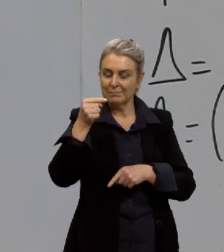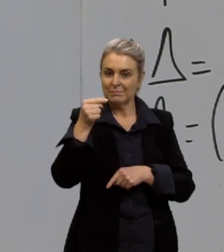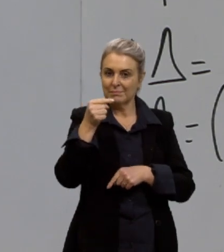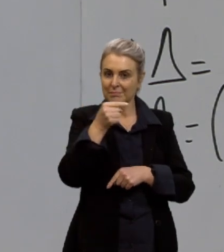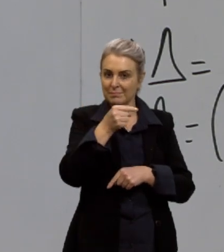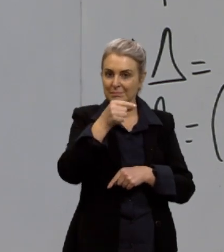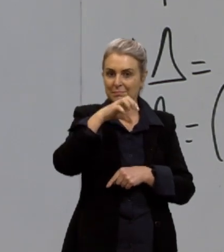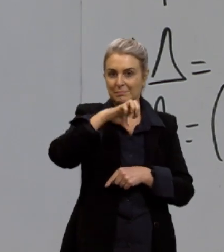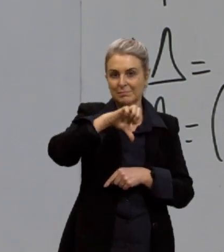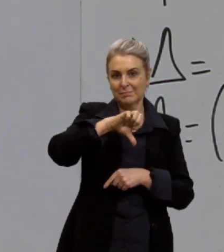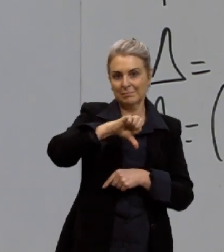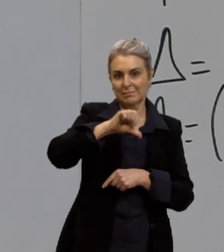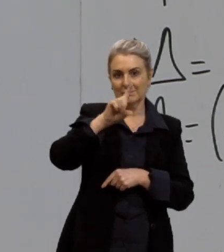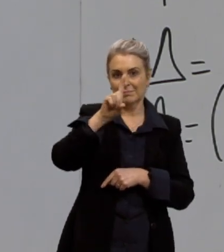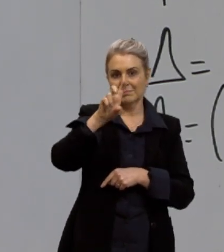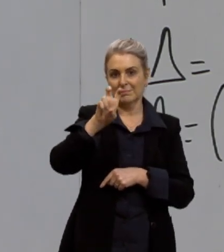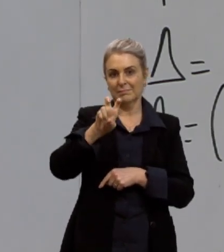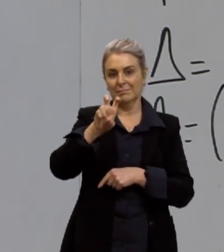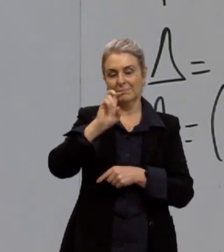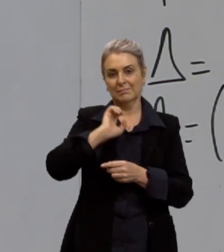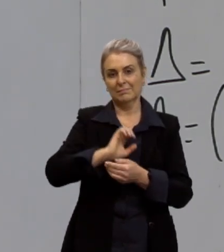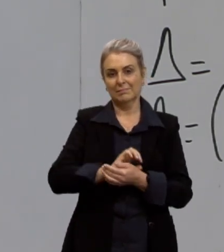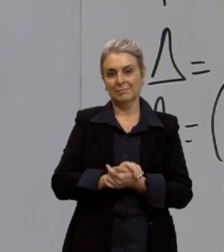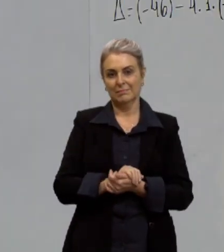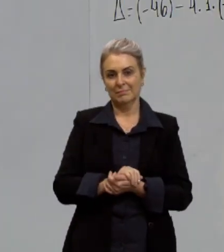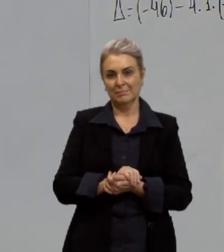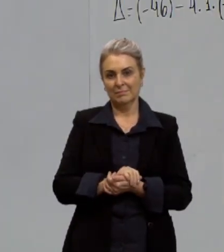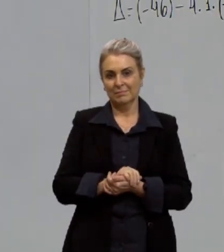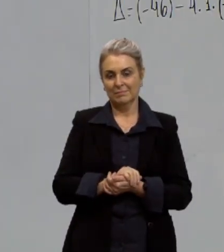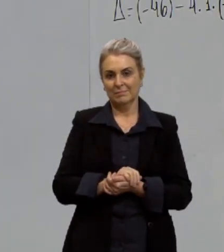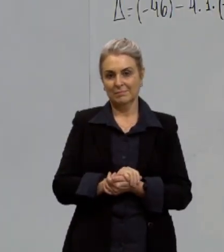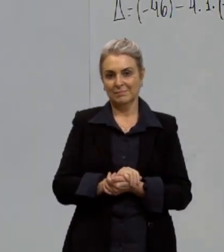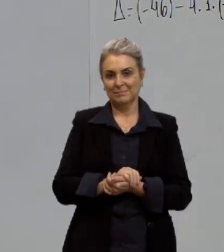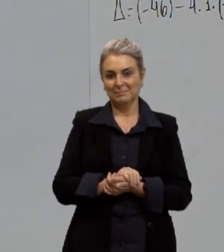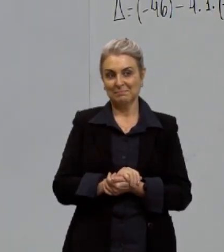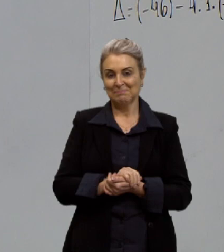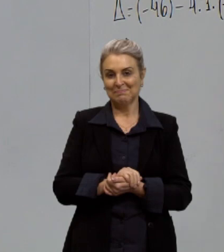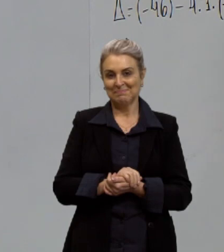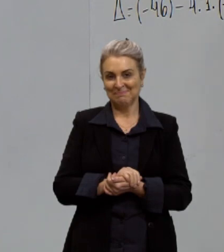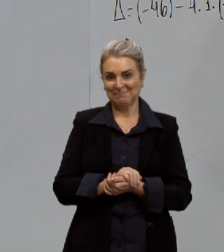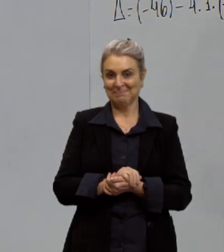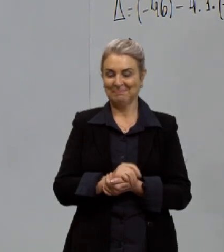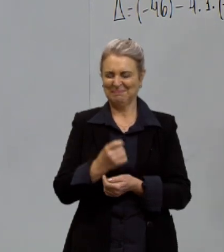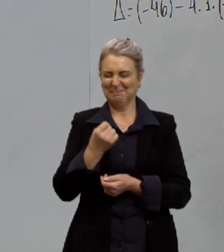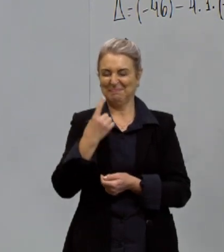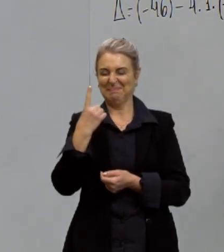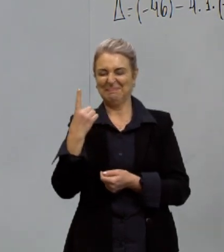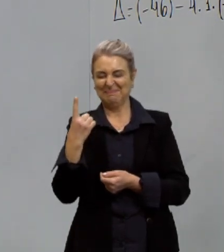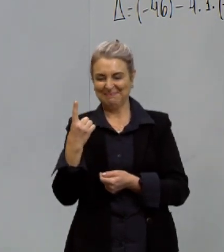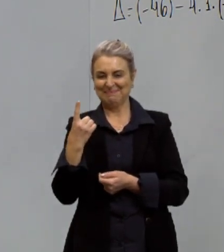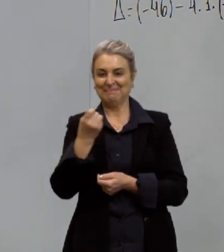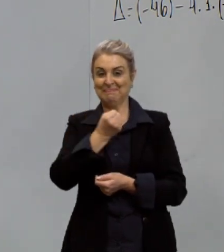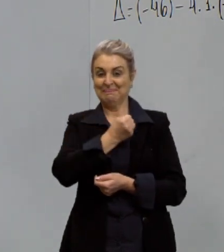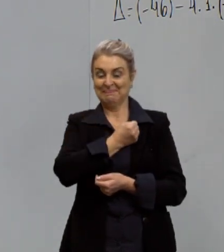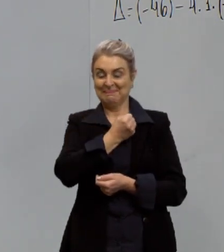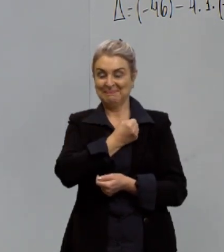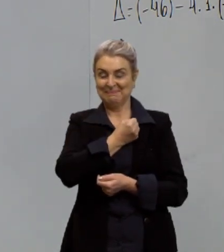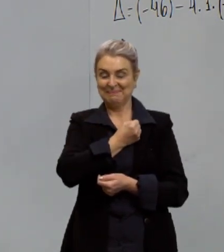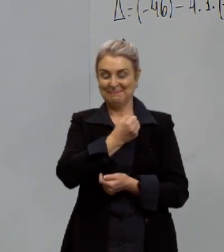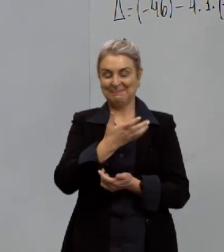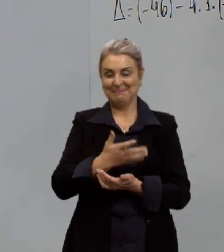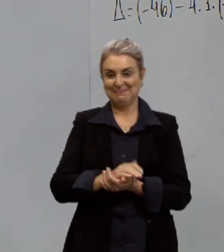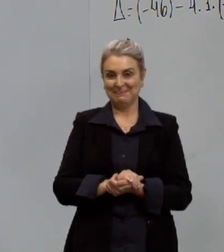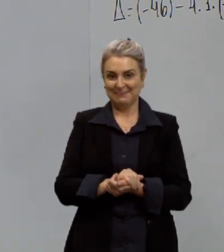menos 915. Meu Deus, professora, que números grandes! É para